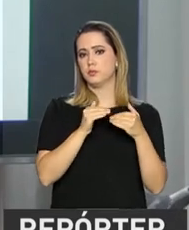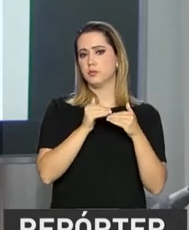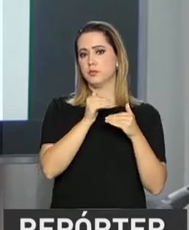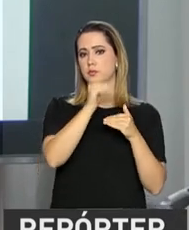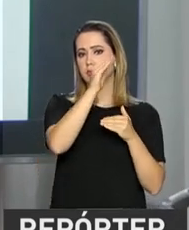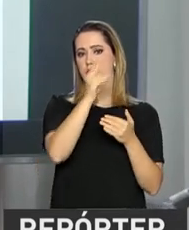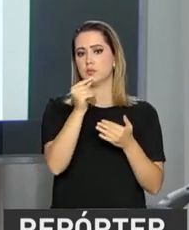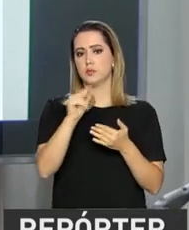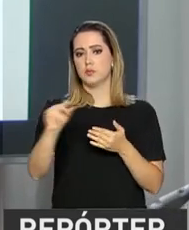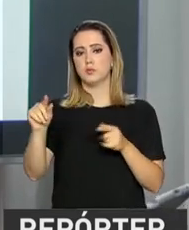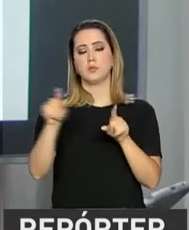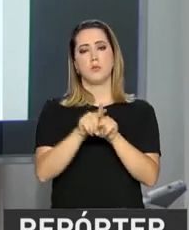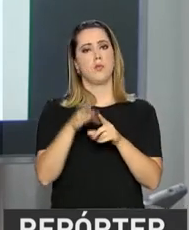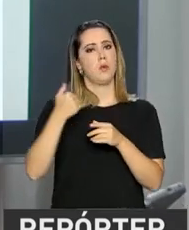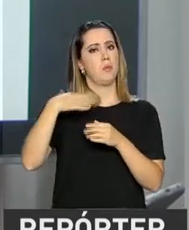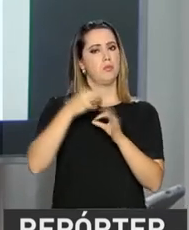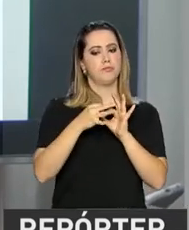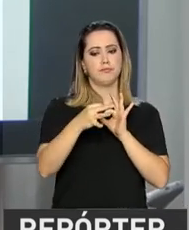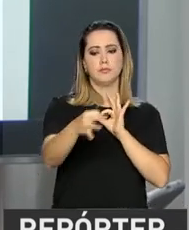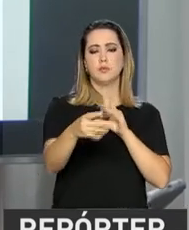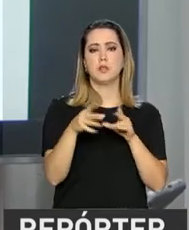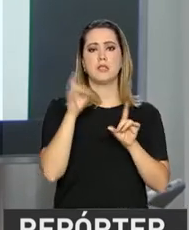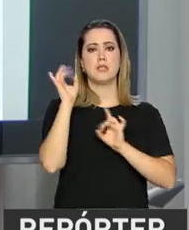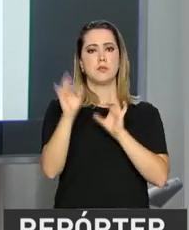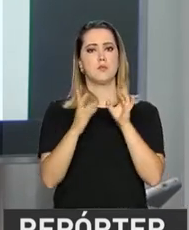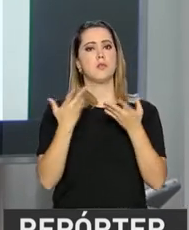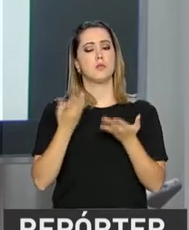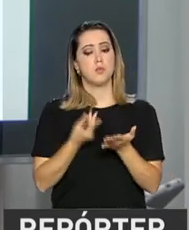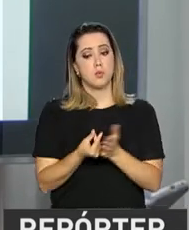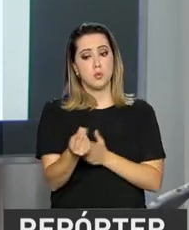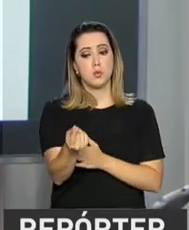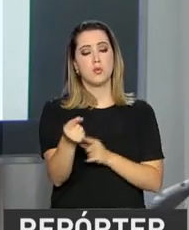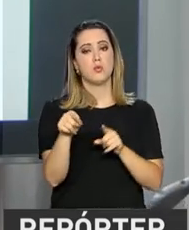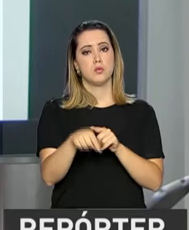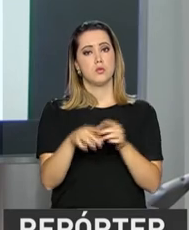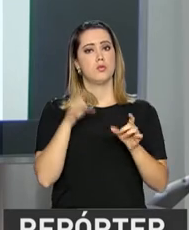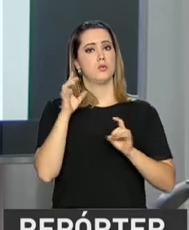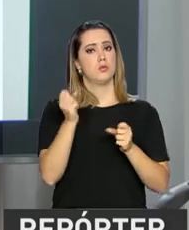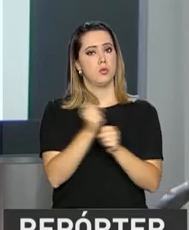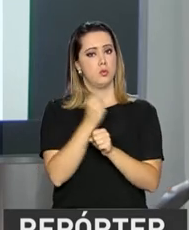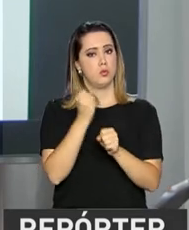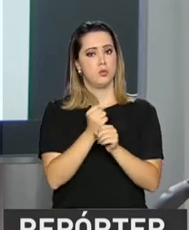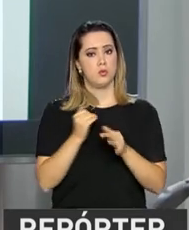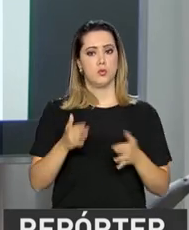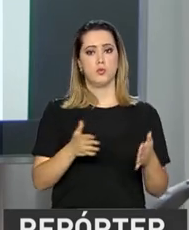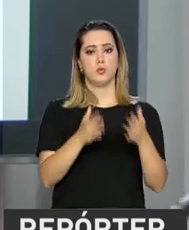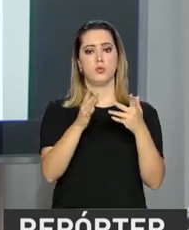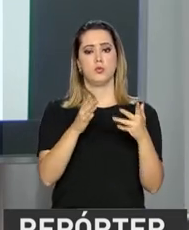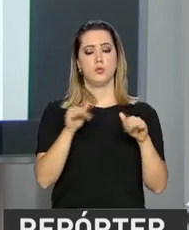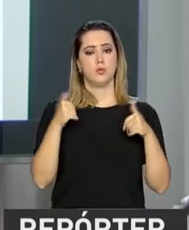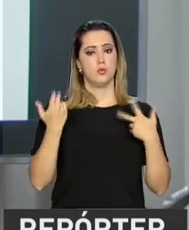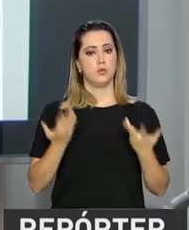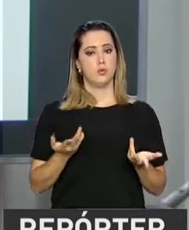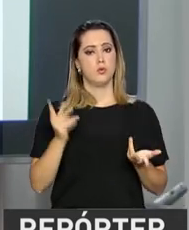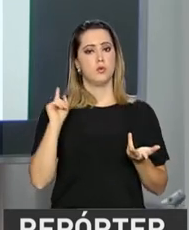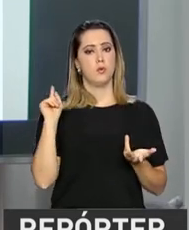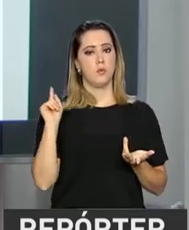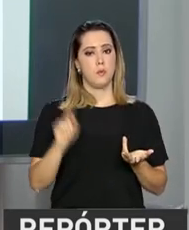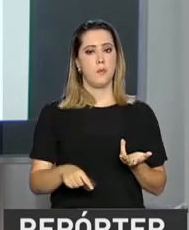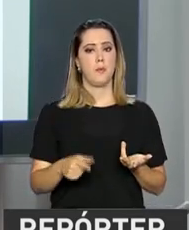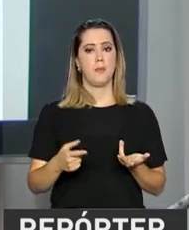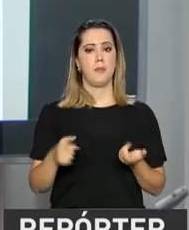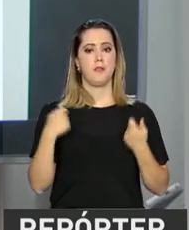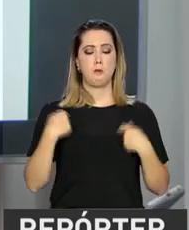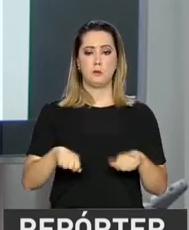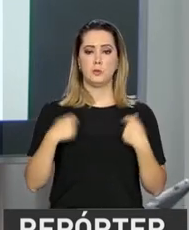investimentos mais longo prazo especialmente esses investimentos em infraestrutura então é é